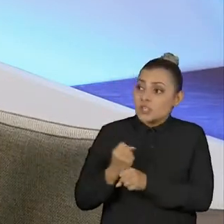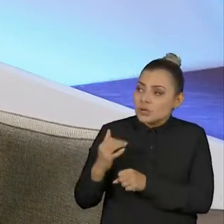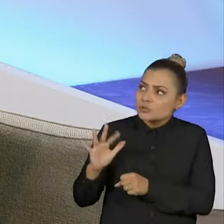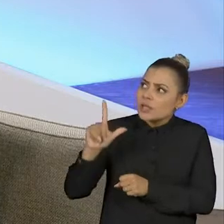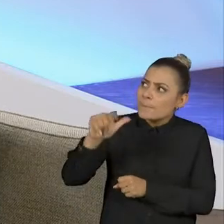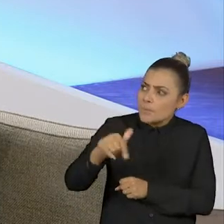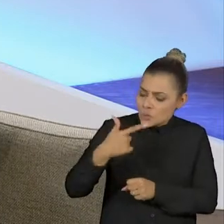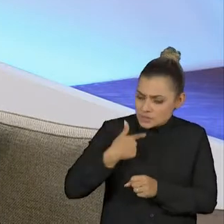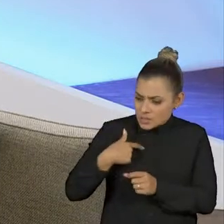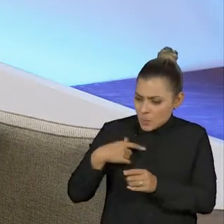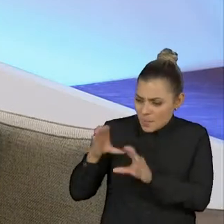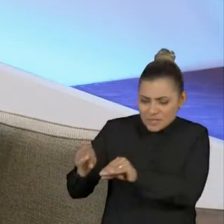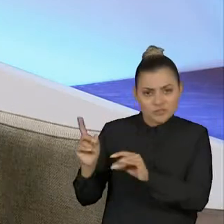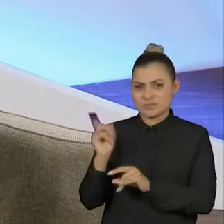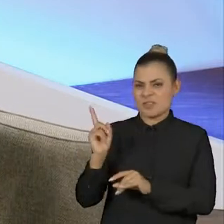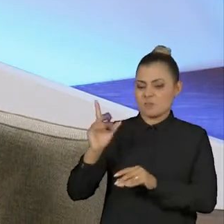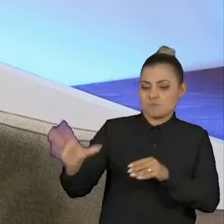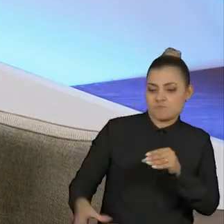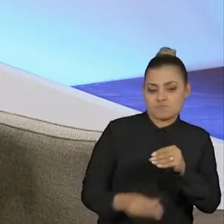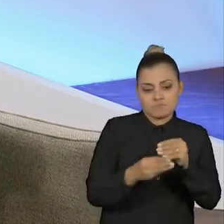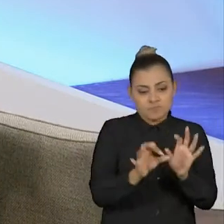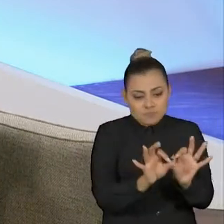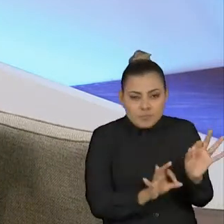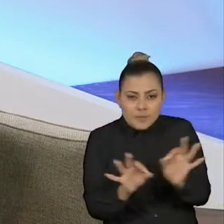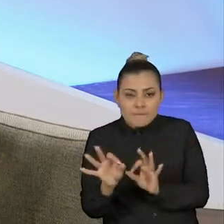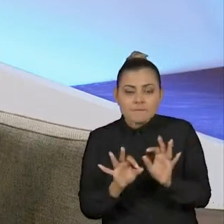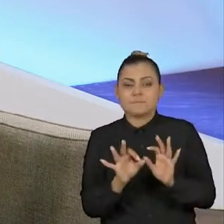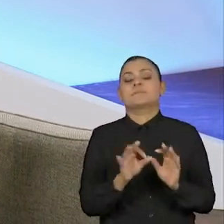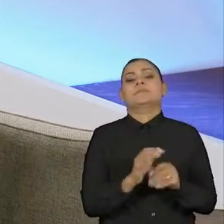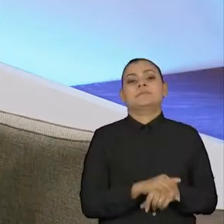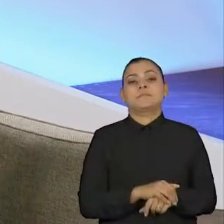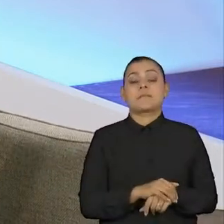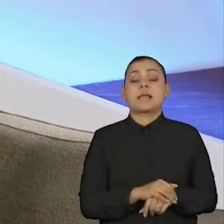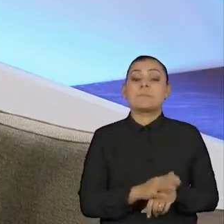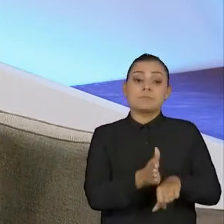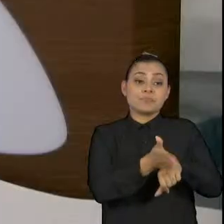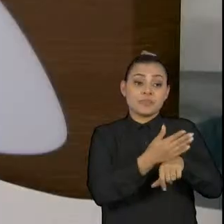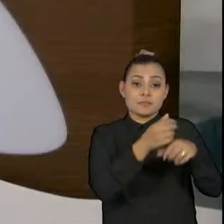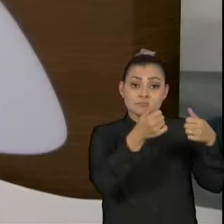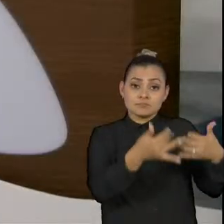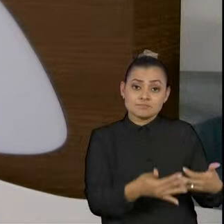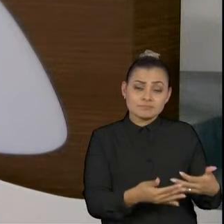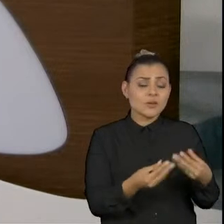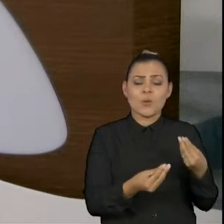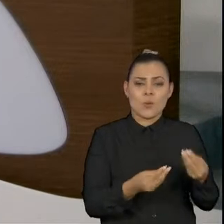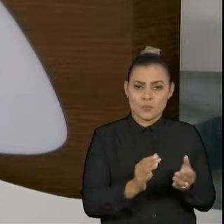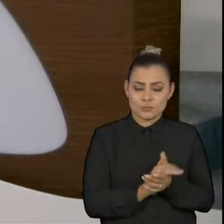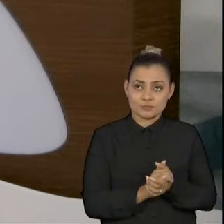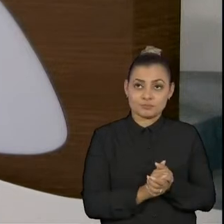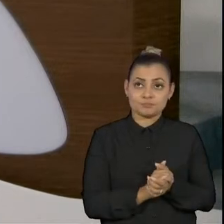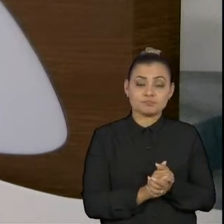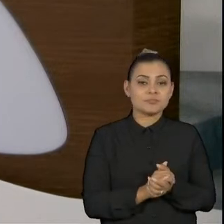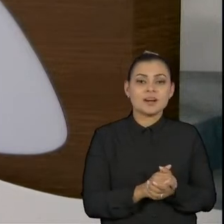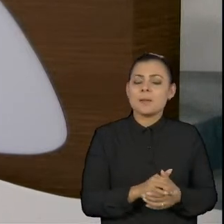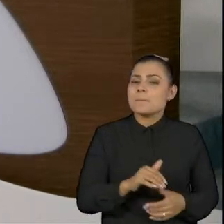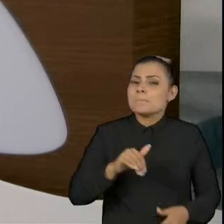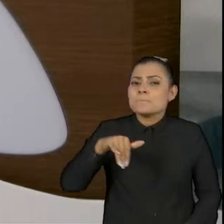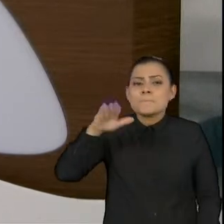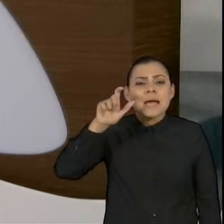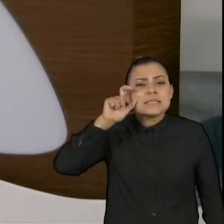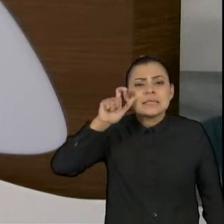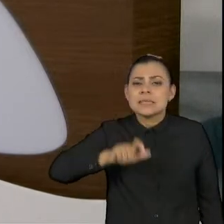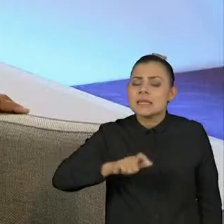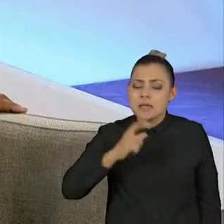vou fazer uma introdução. E fiz uma introdução dizendo as coisas que aconteceram depois. E uma das coisas mais